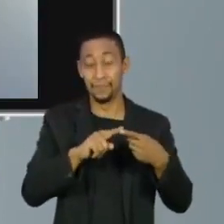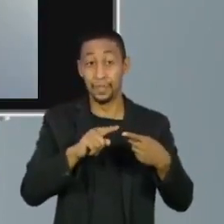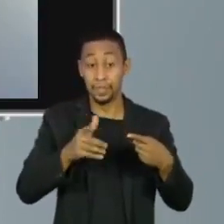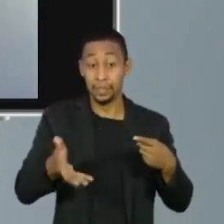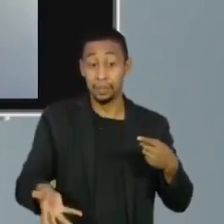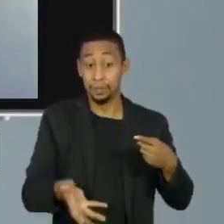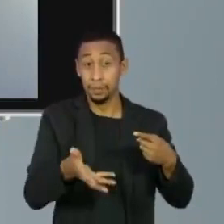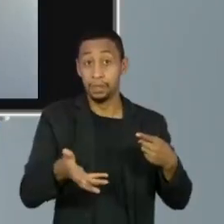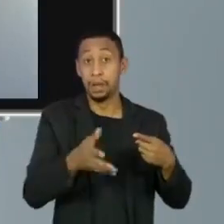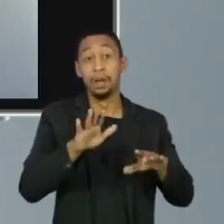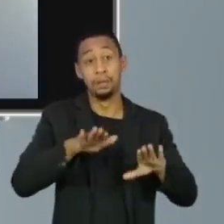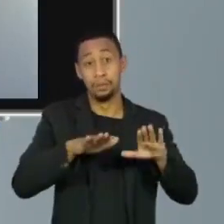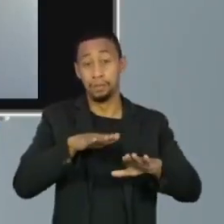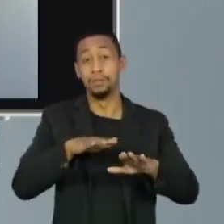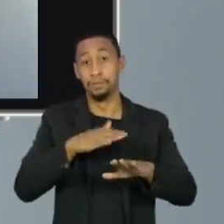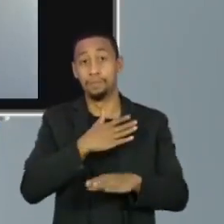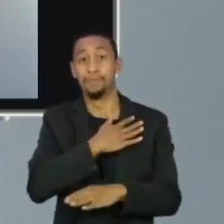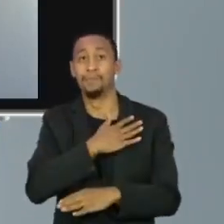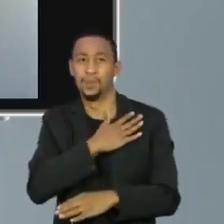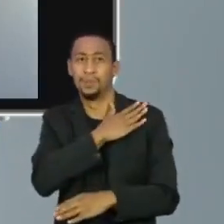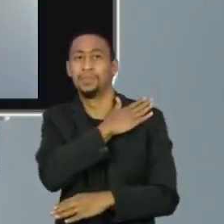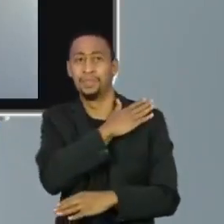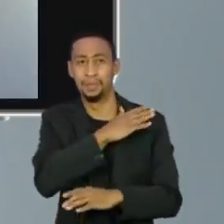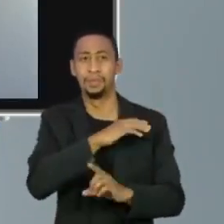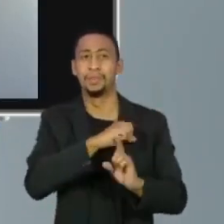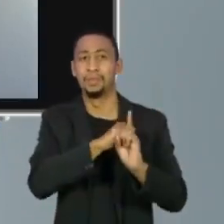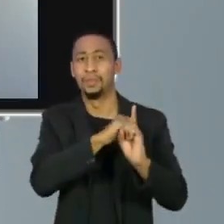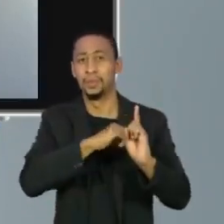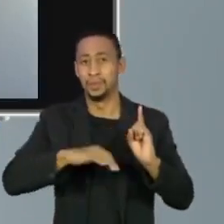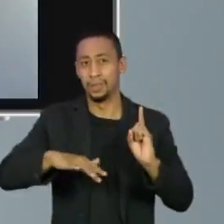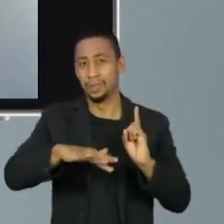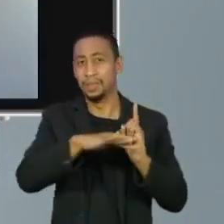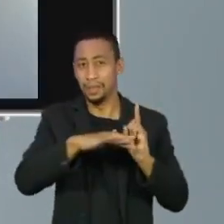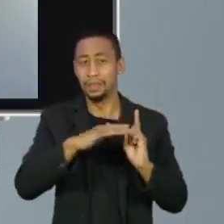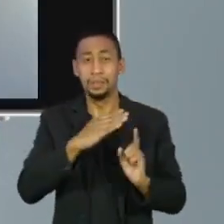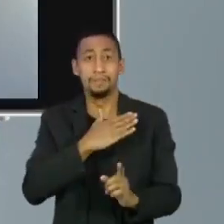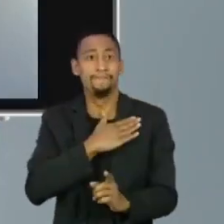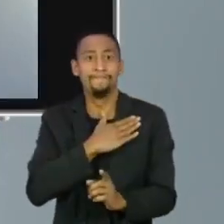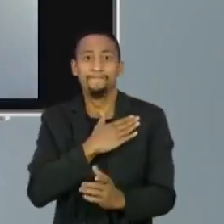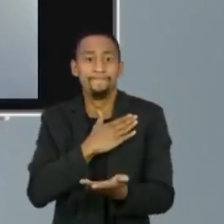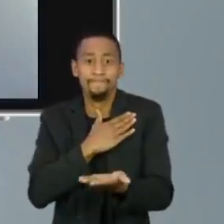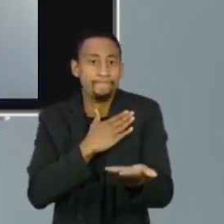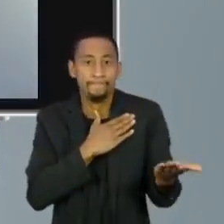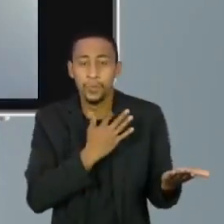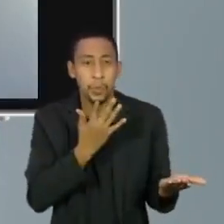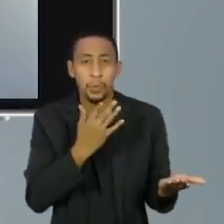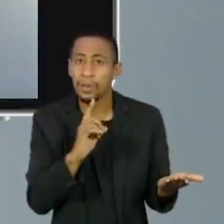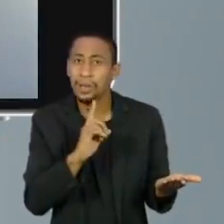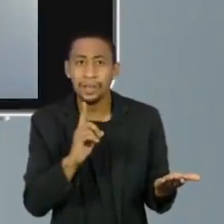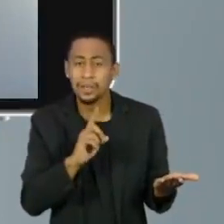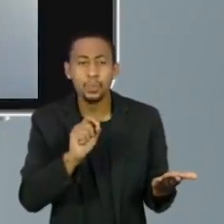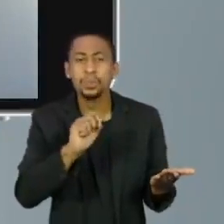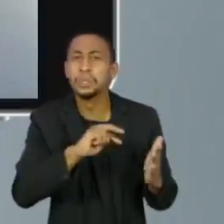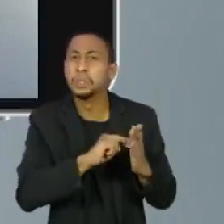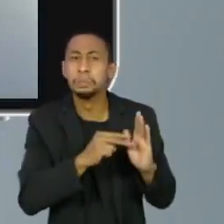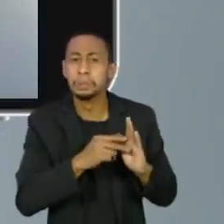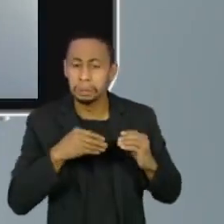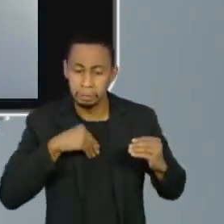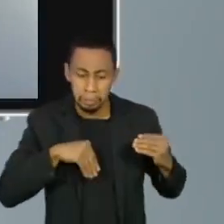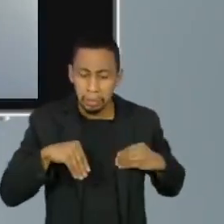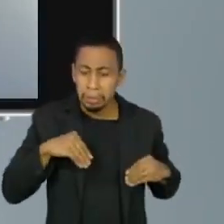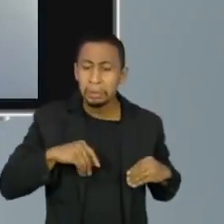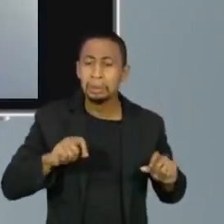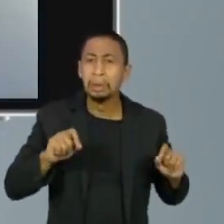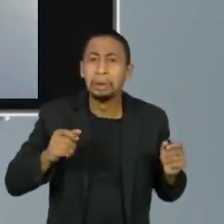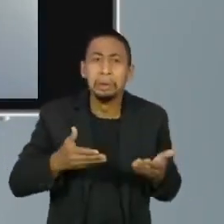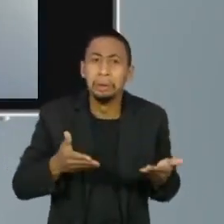é o preconceito que a sociedade tem, o desconhecimento do que é depressão, de como as pessoas com depressão podem